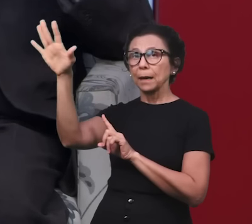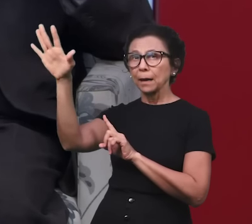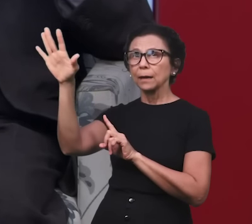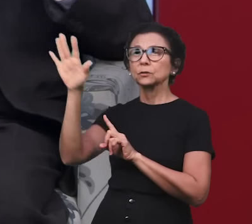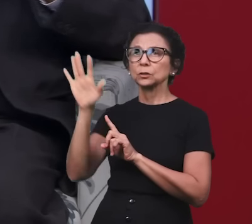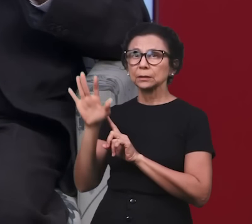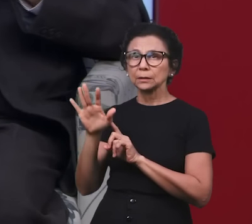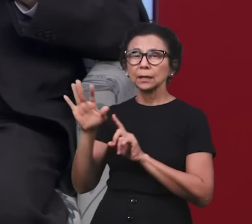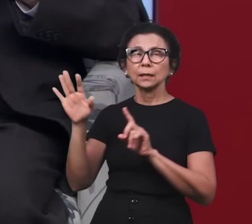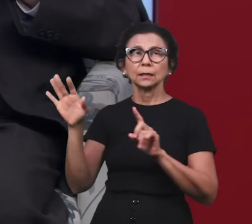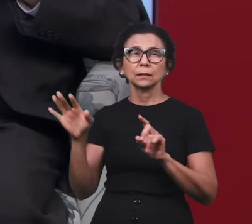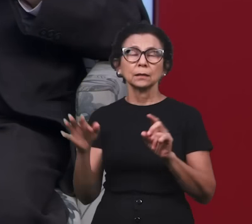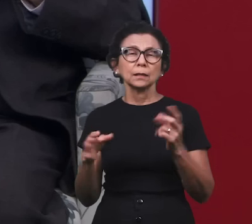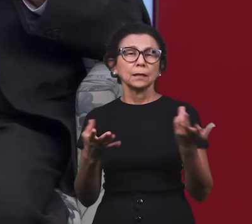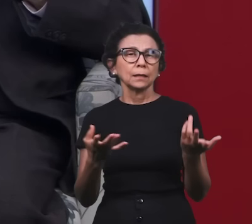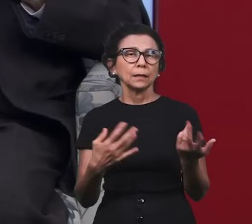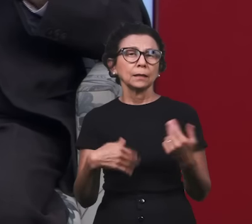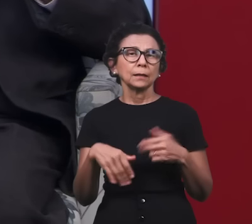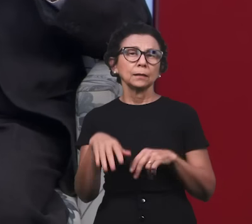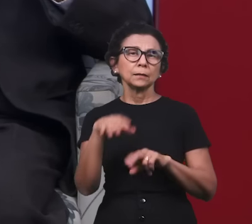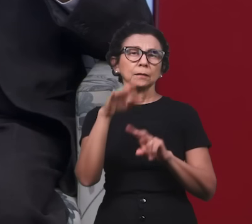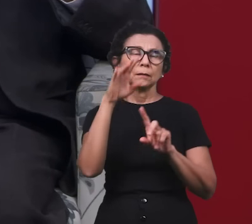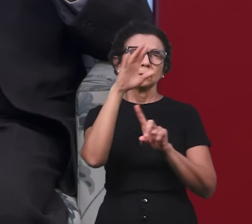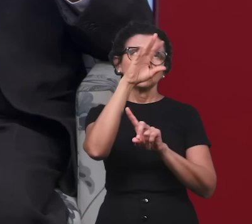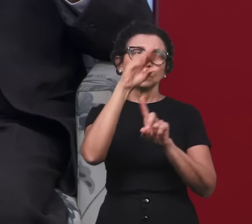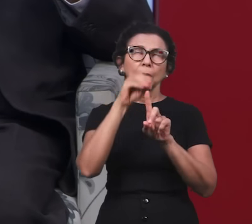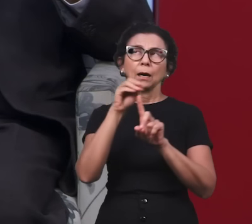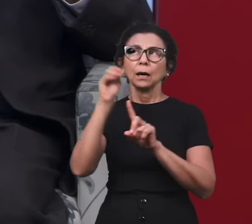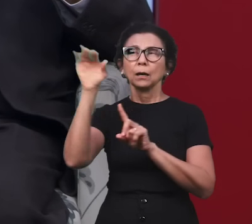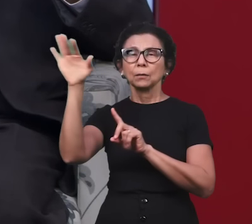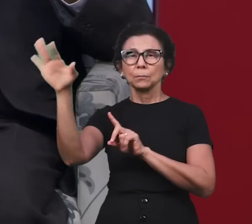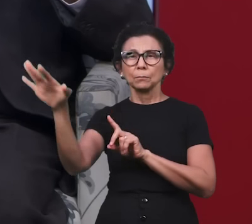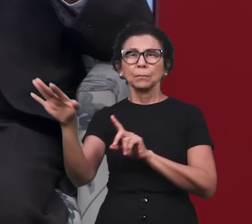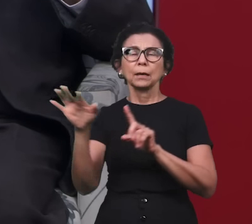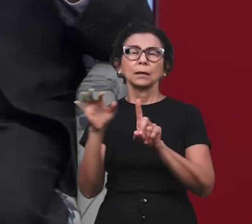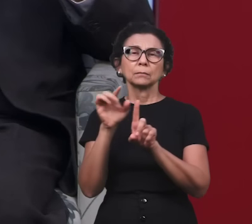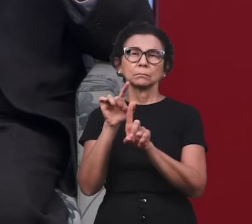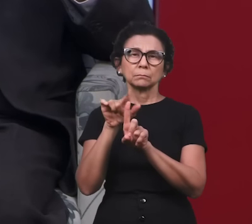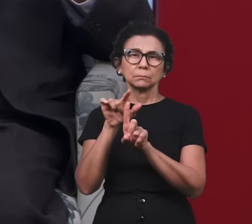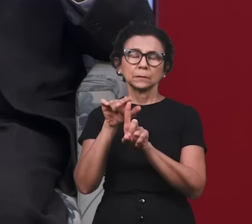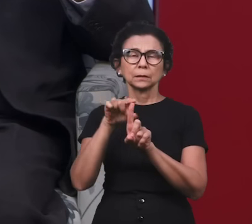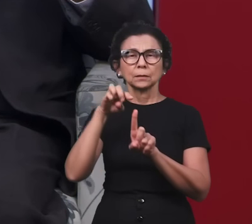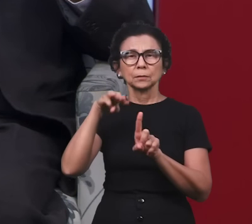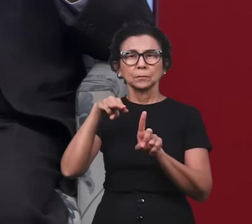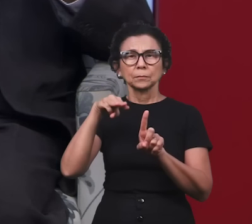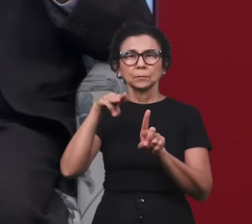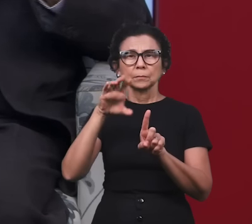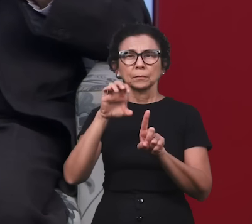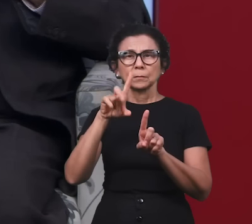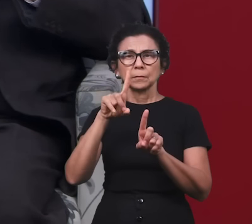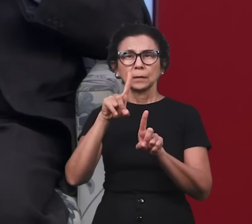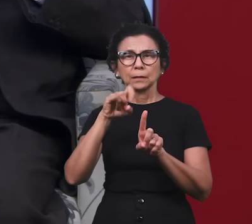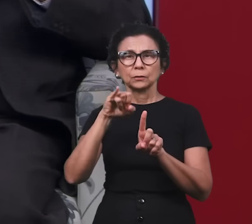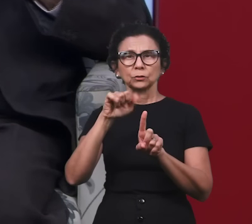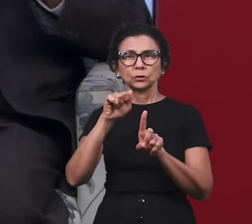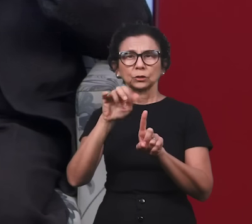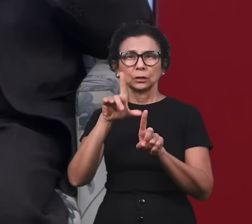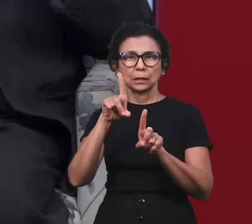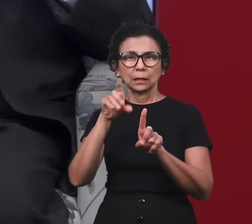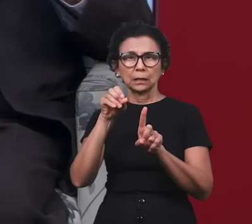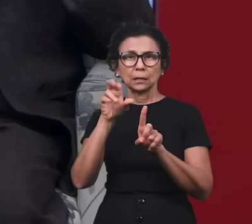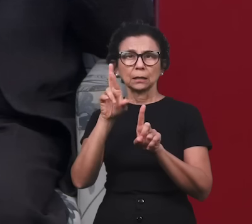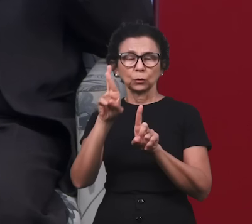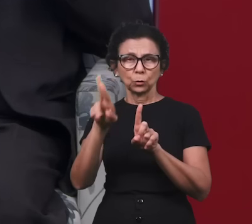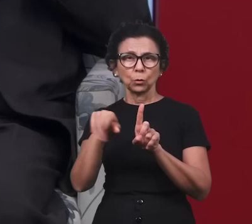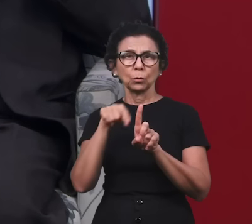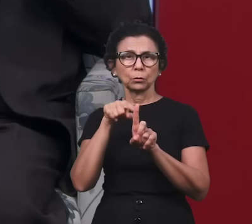Quando duas partes estão chocadas, se levanta um intermediário chamado mediador, que